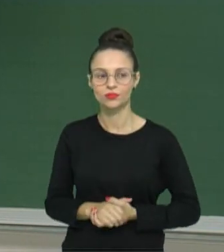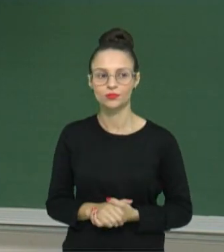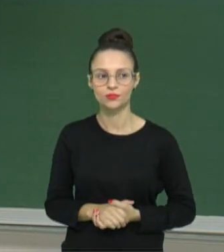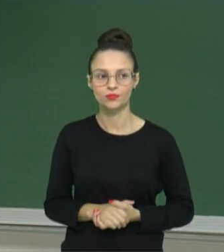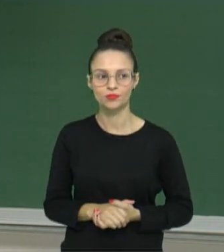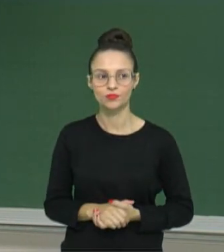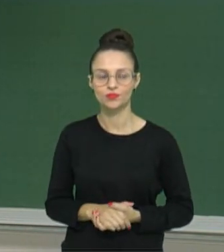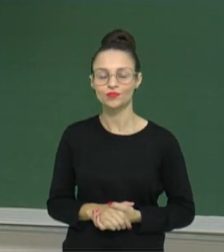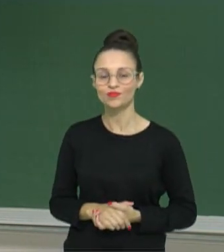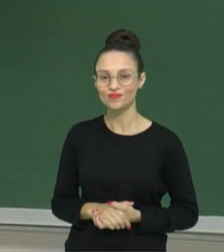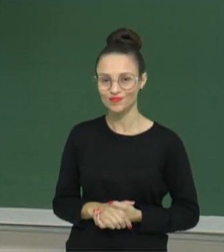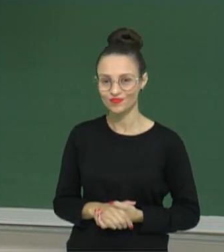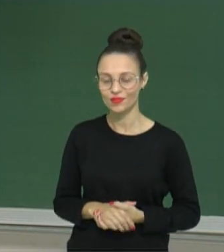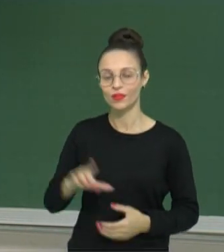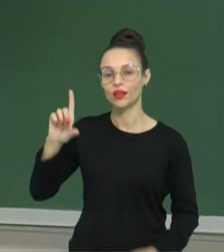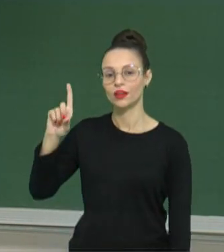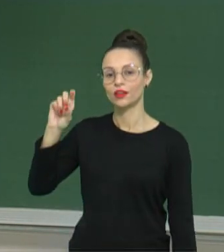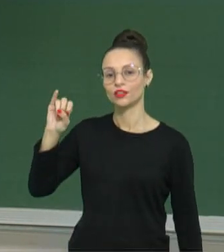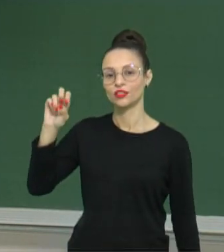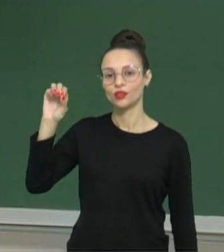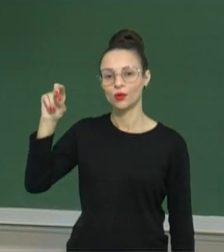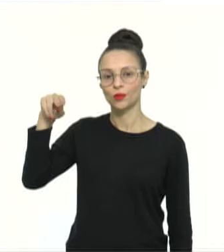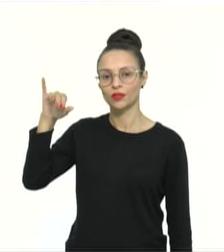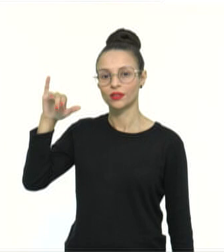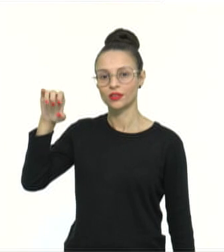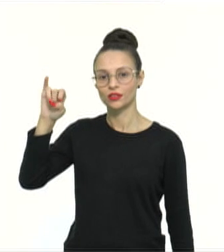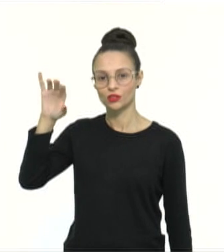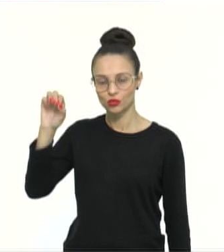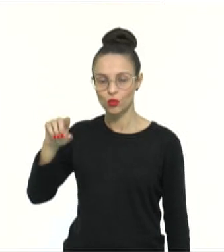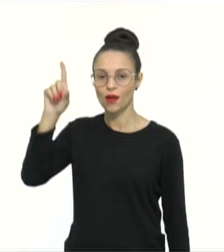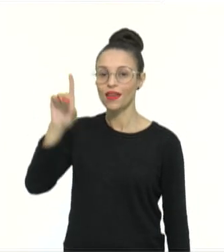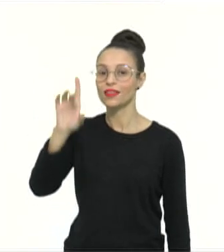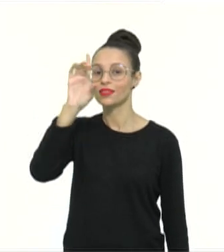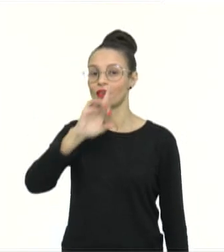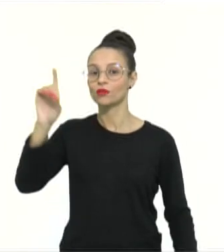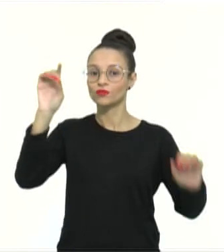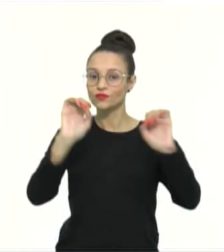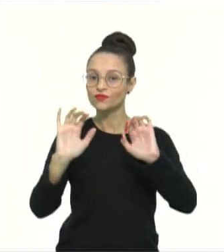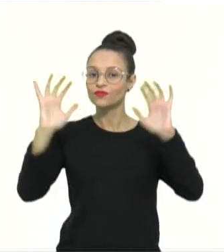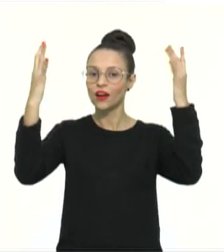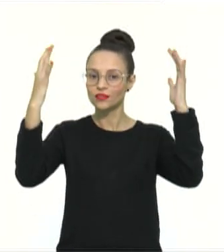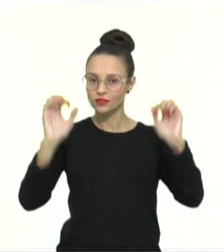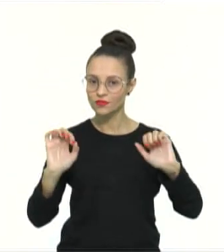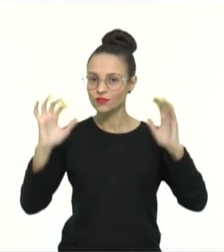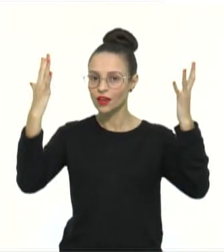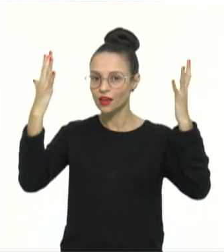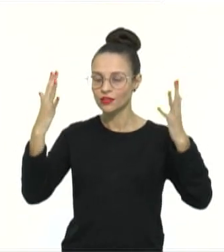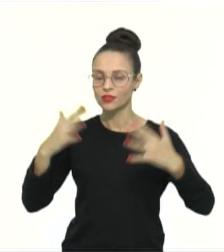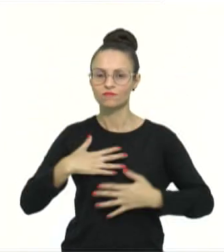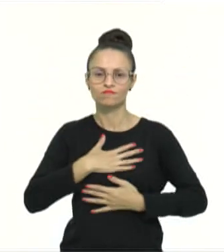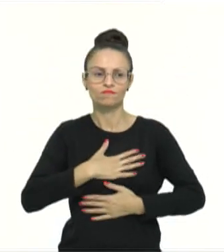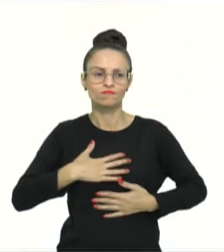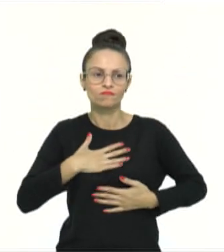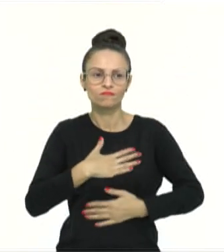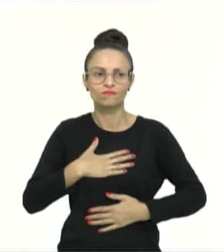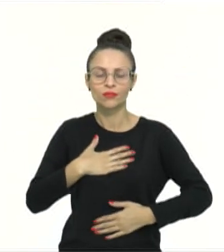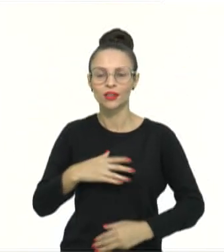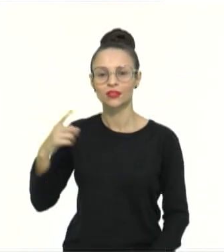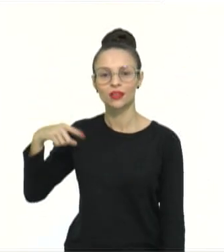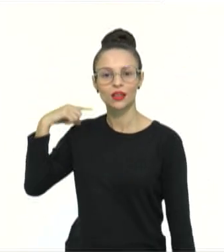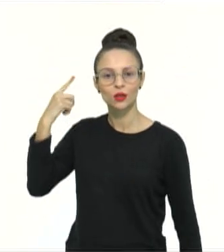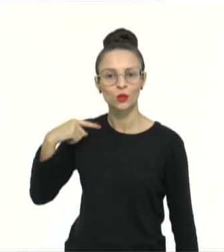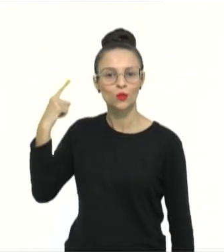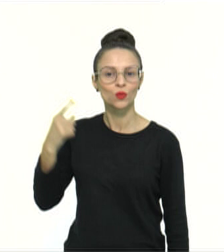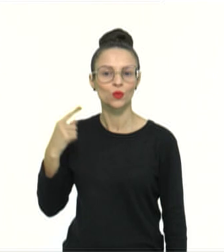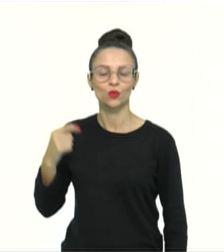Já Dionísio é o libertador. Por quê? Porque ele é o deus da festa, do vinho, do prazer, do êxtase, da